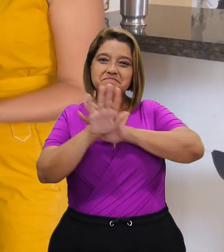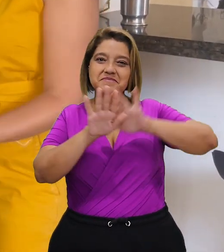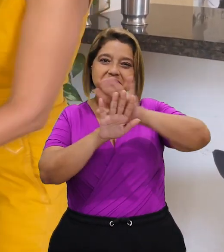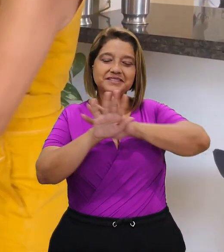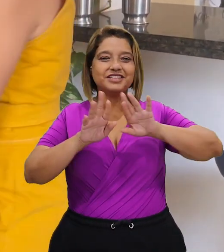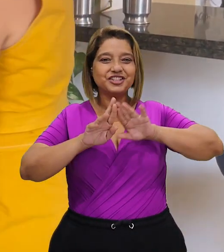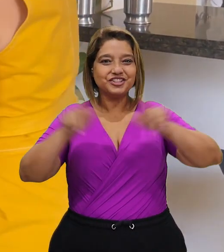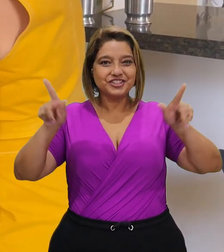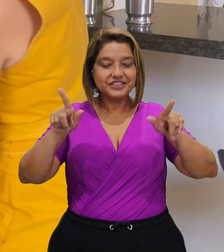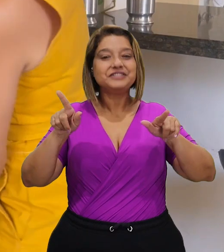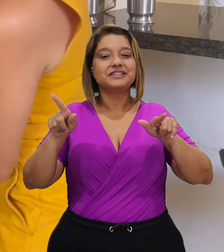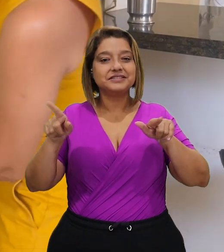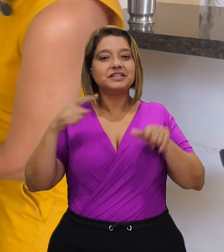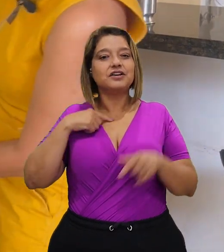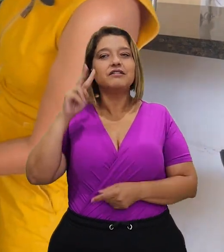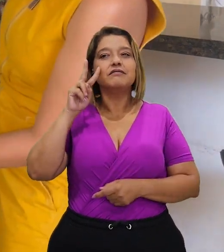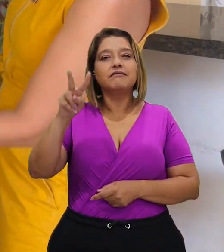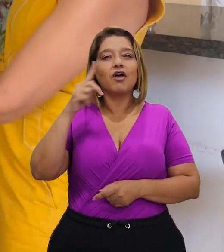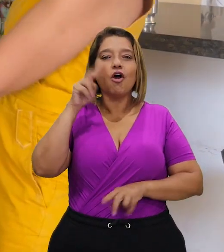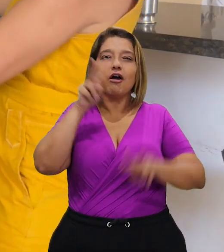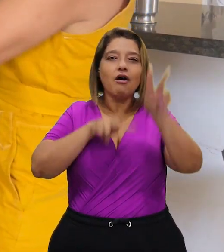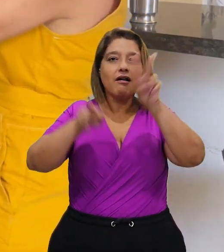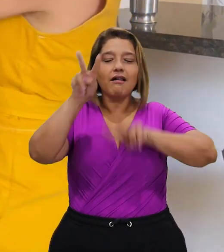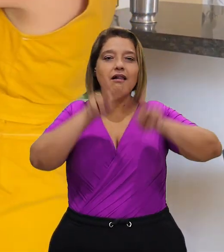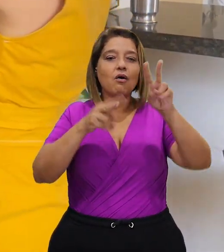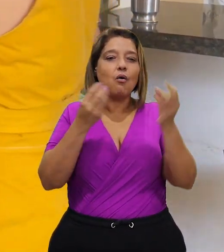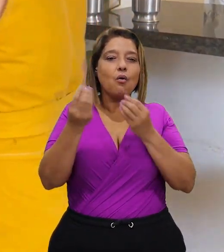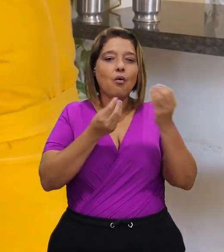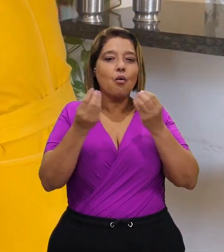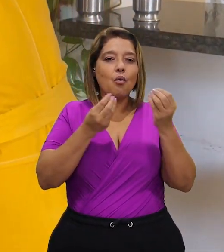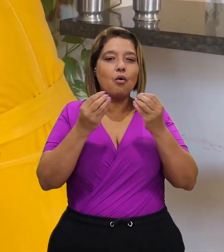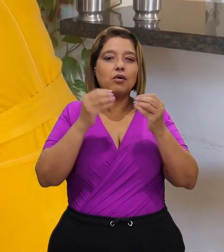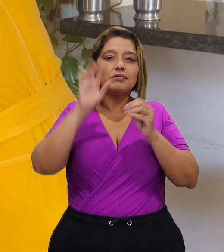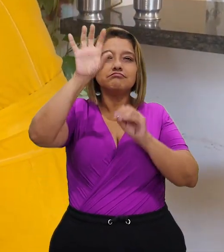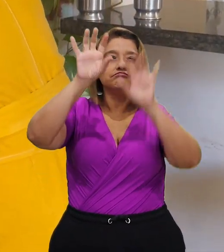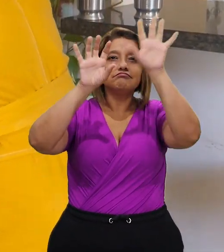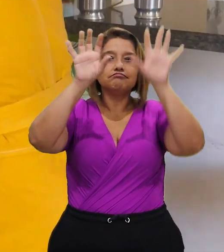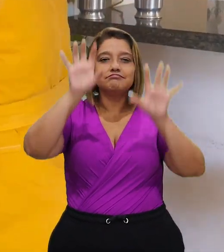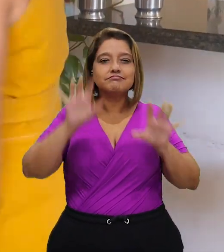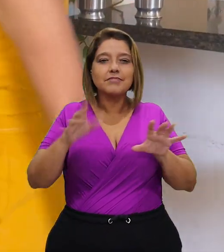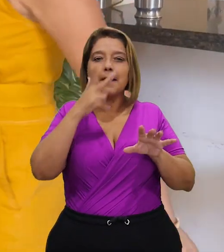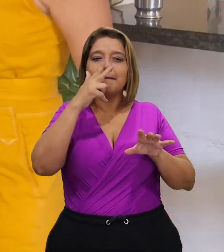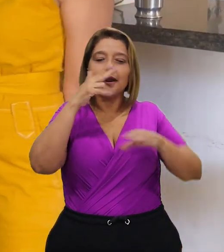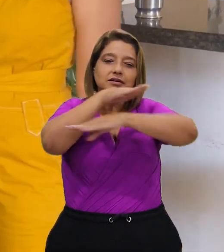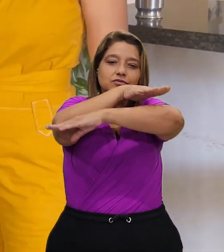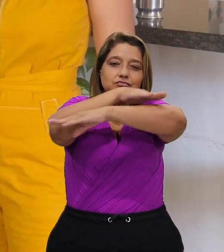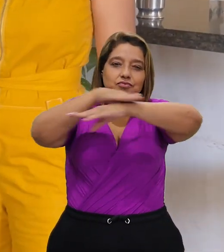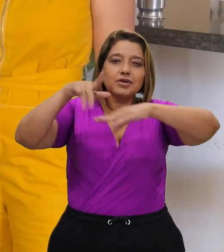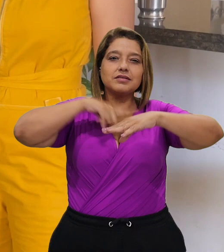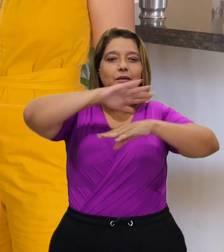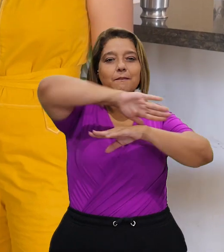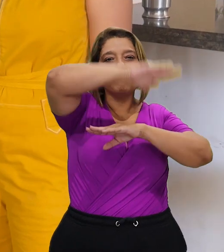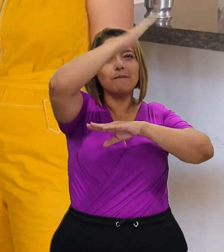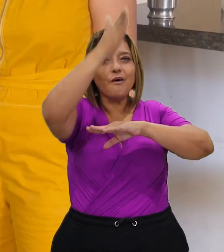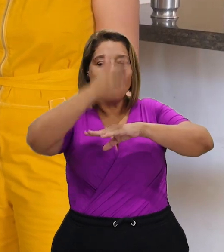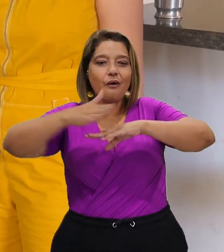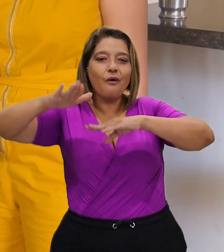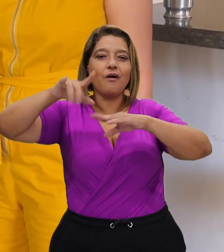e aí eu descobri que, na verdade, eu havia pintado uma tela de cabeça para